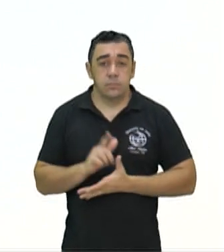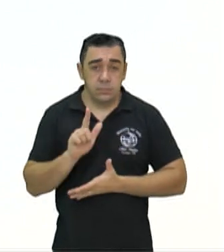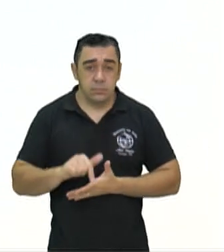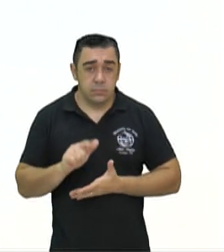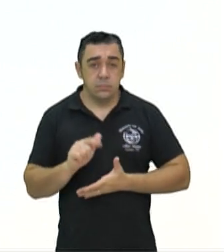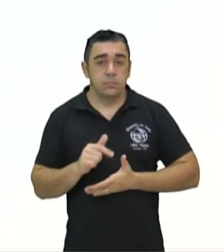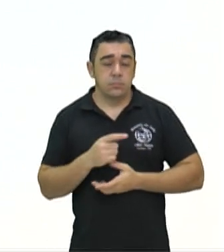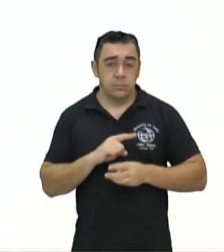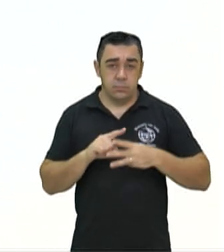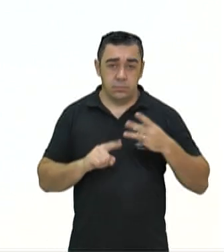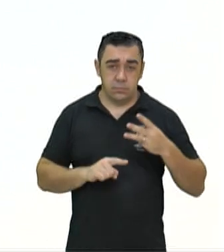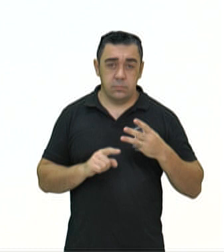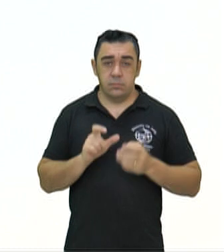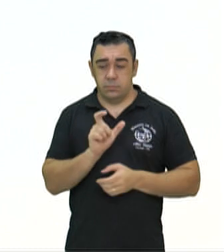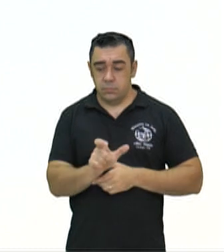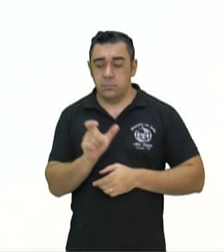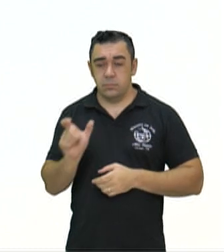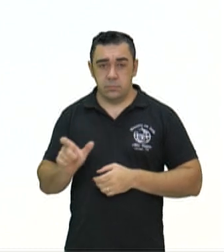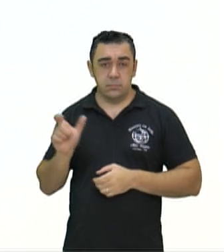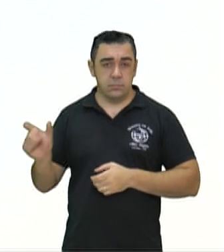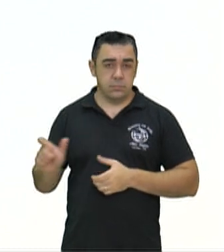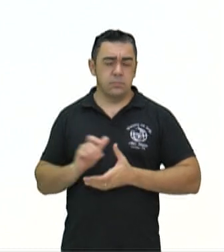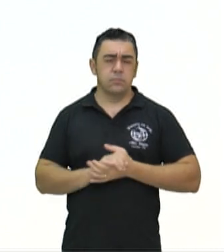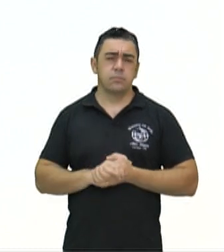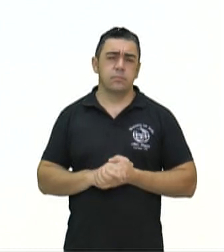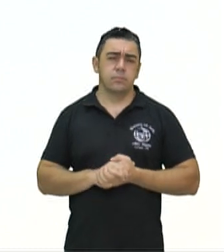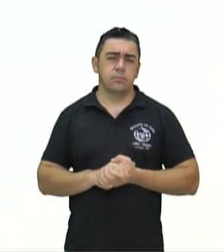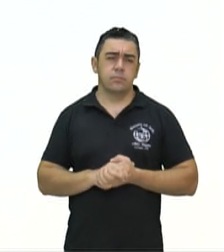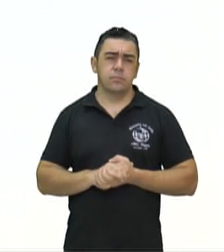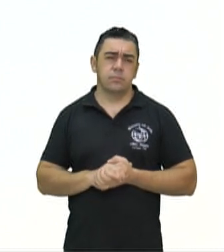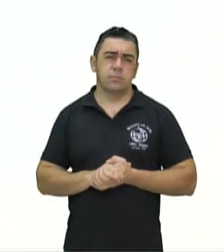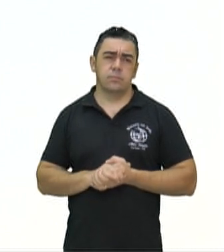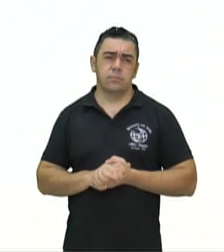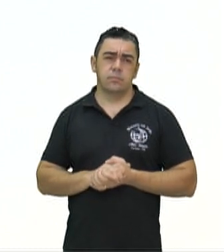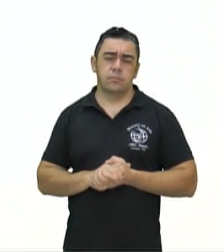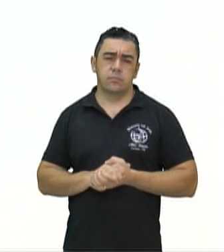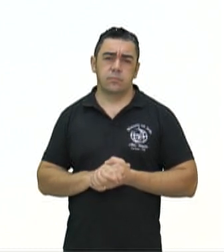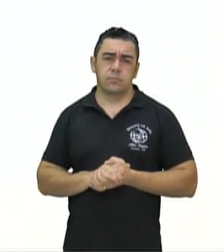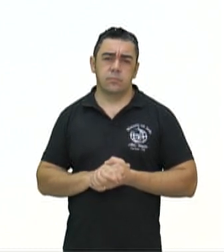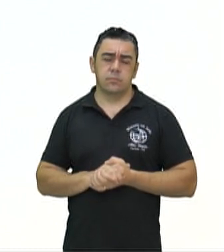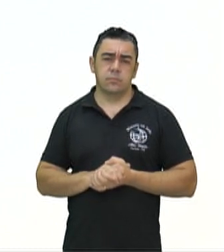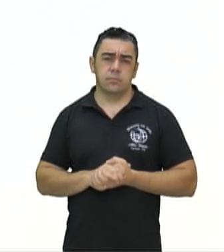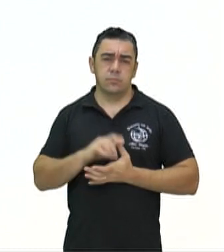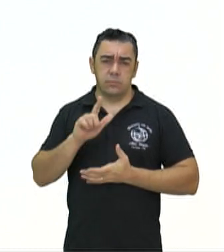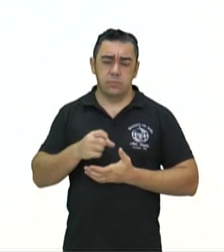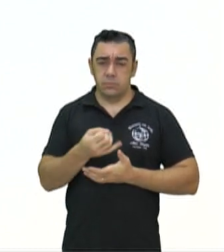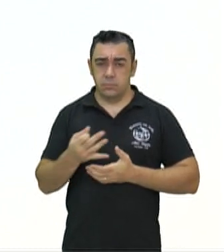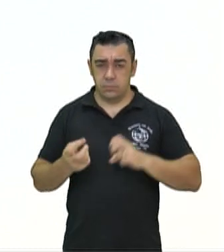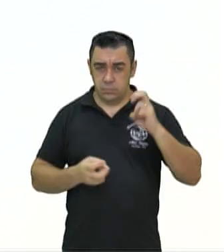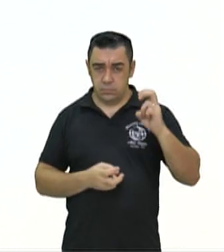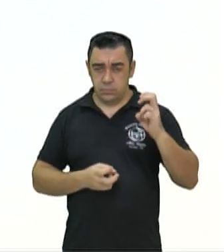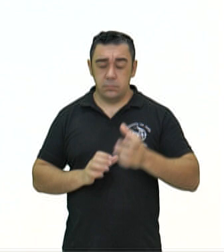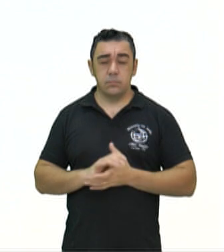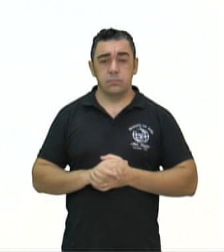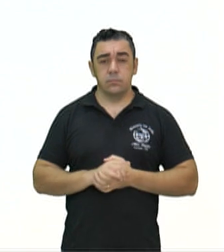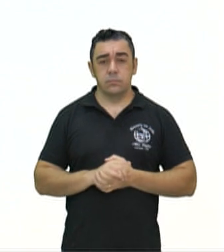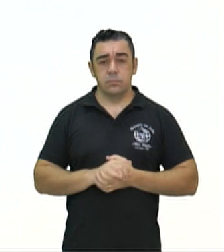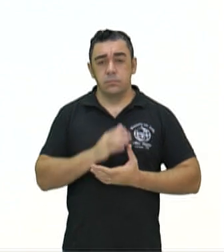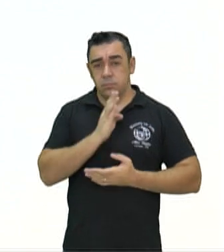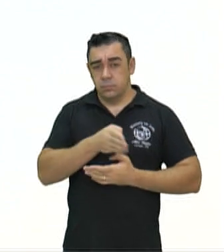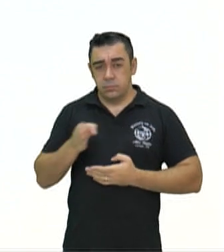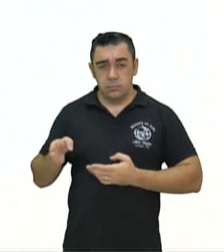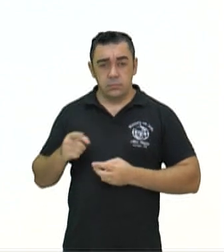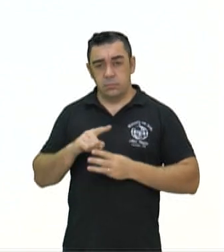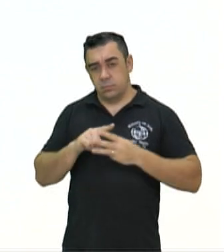distribuir de 3 em 3. Então temos que o número de elementos é 5,